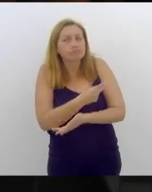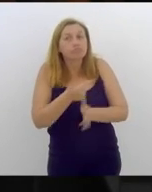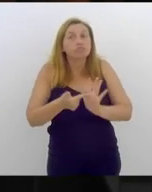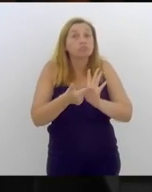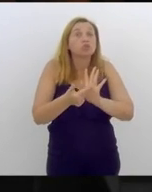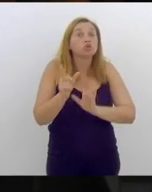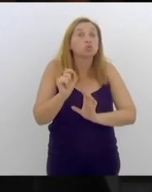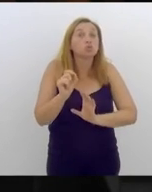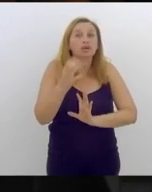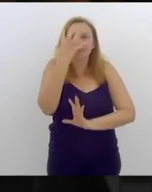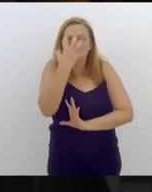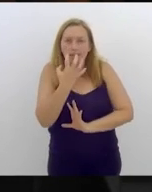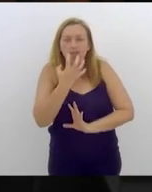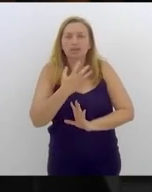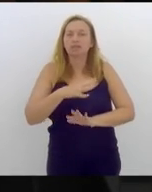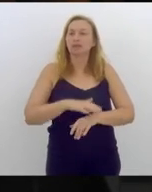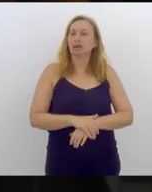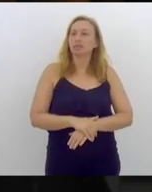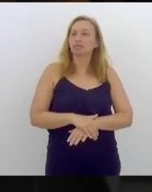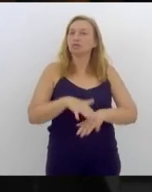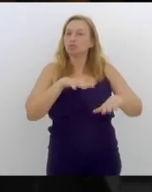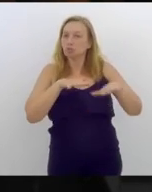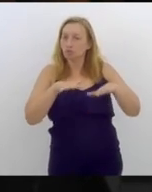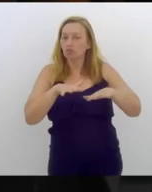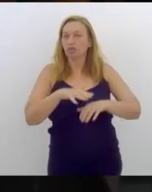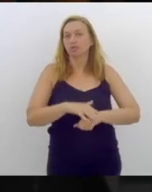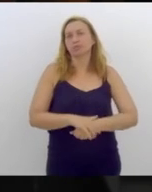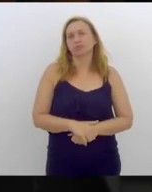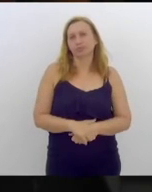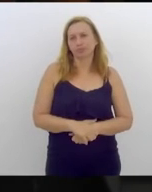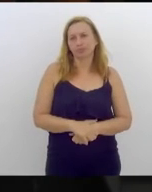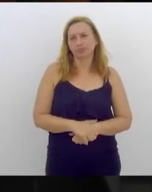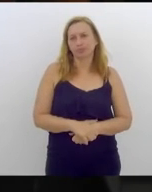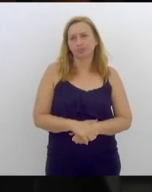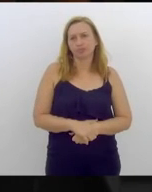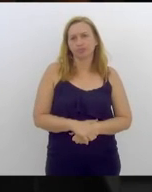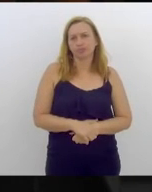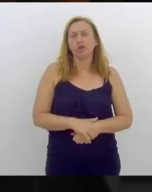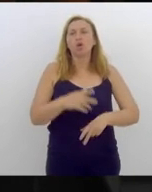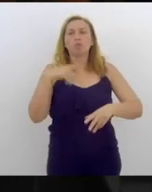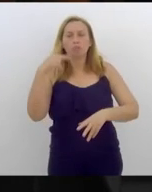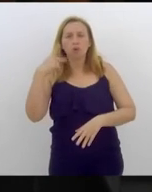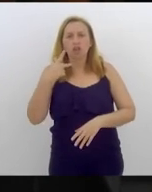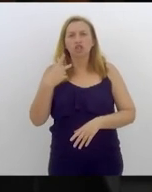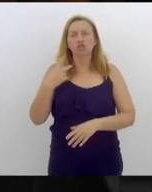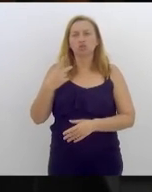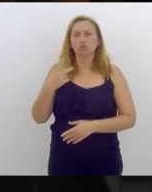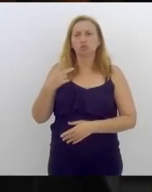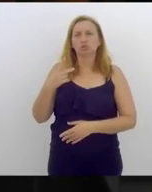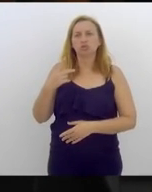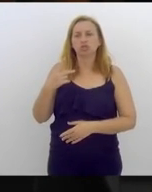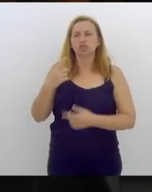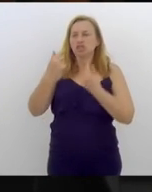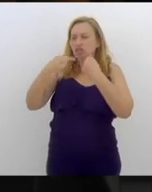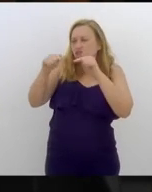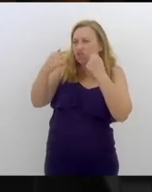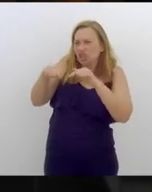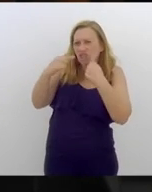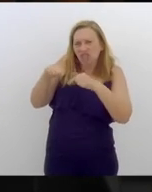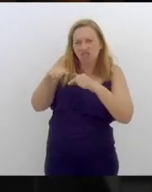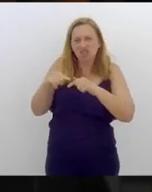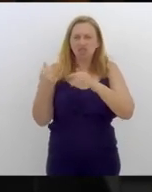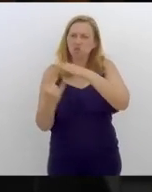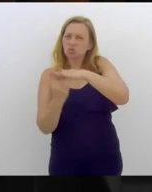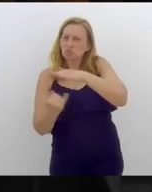a gravidade do movimento bolsonarista de extremismo político à direita de críticas instituições